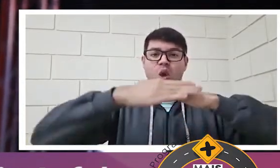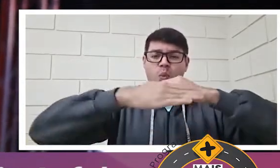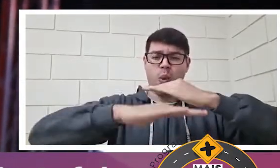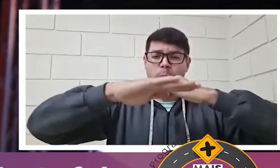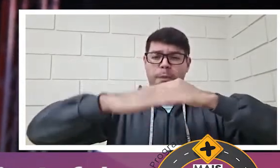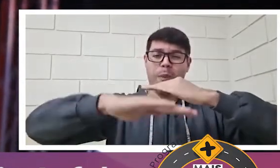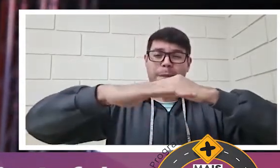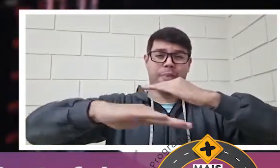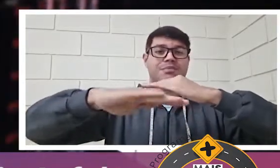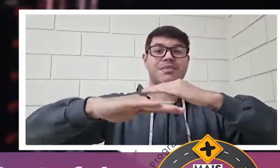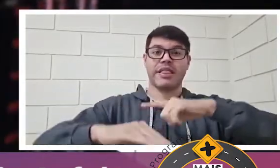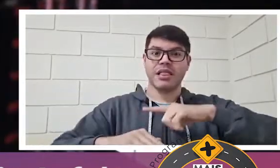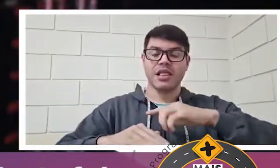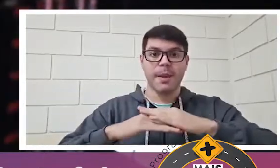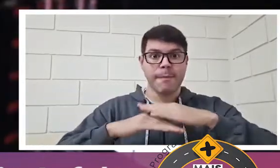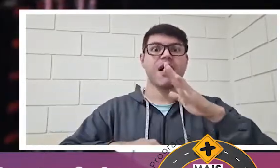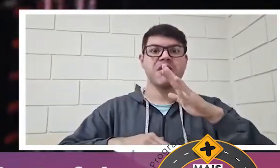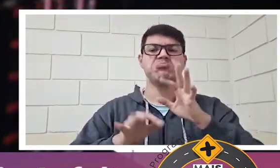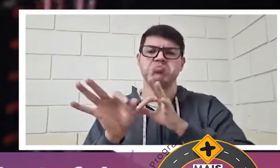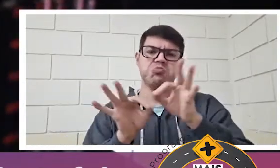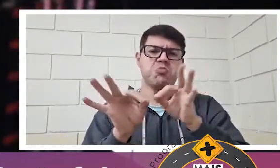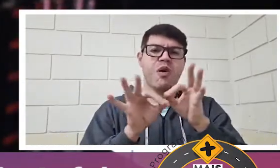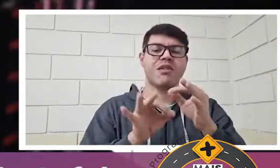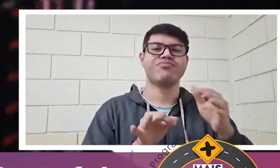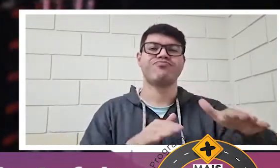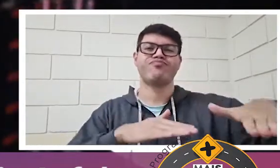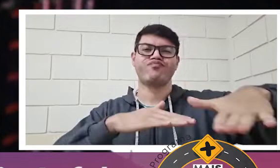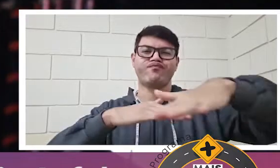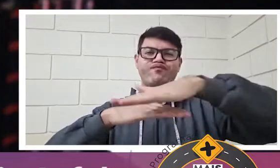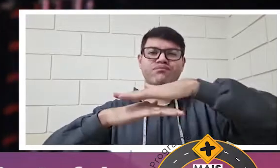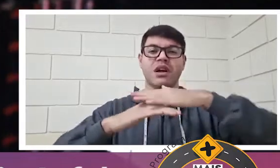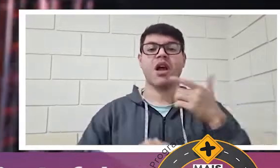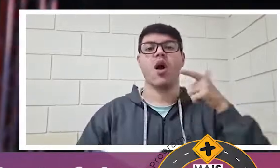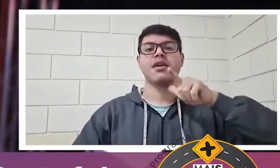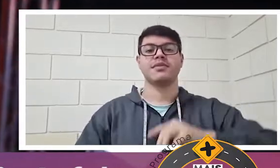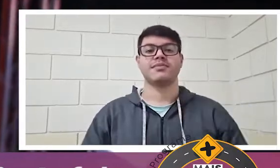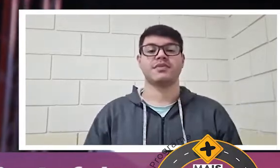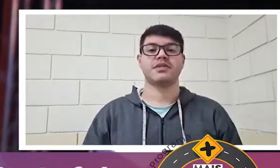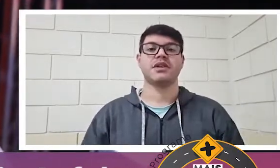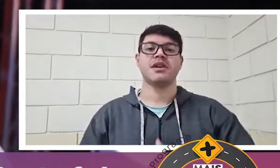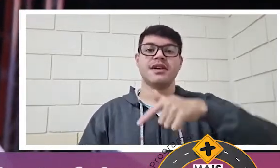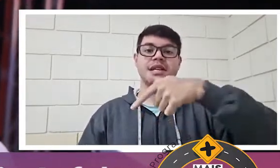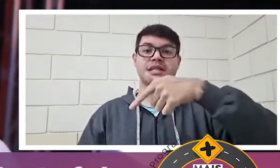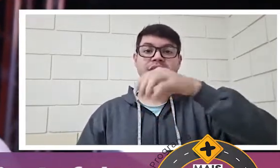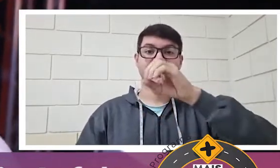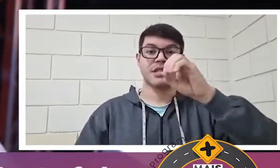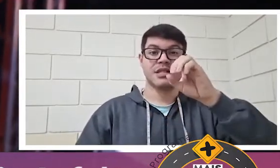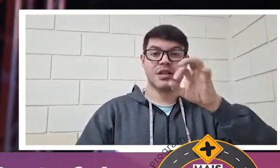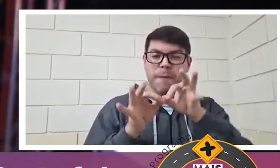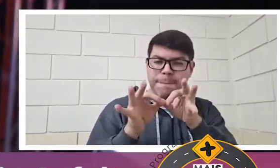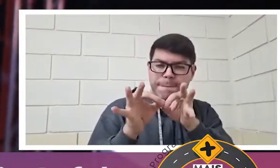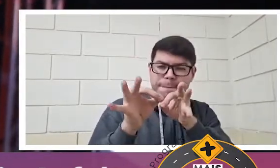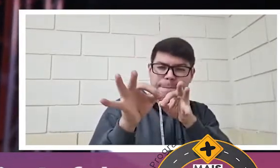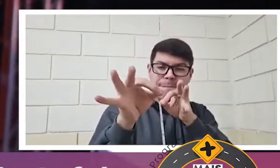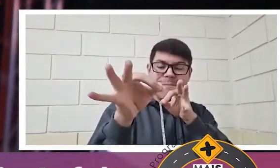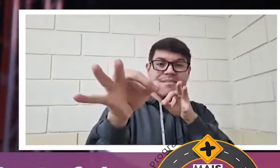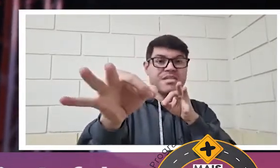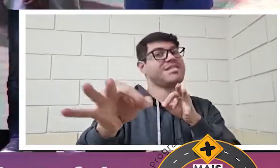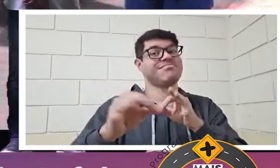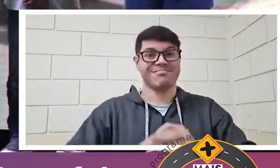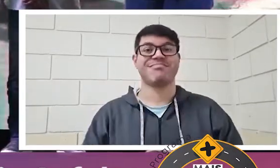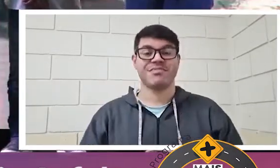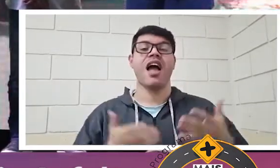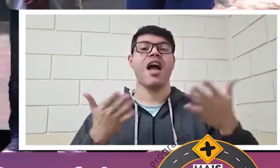serão contempladas são mais de 700 mil metros quadrados beneficiando bairros que às vezes nunca foram